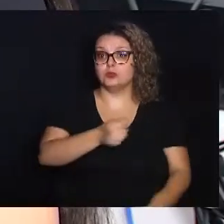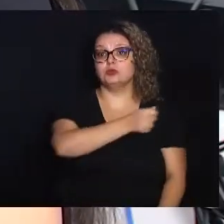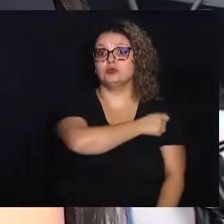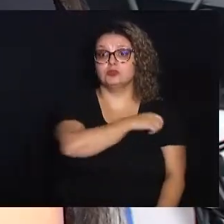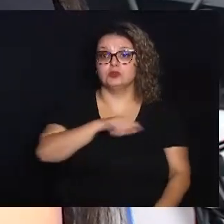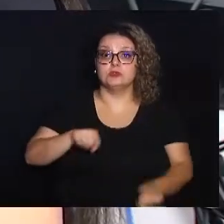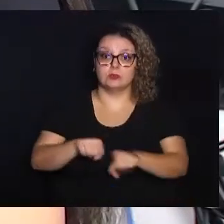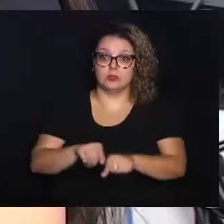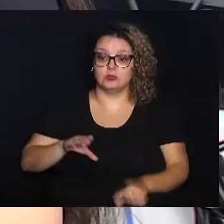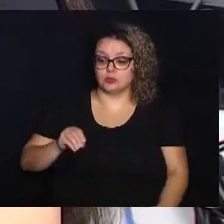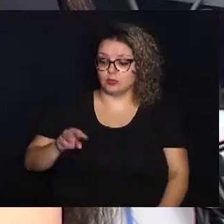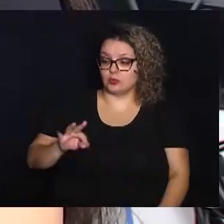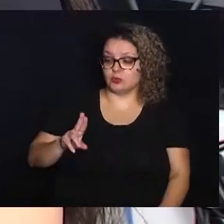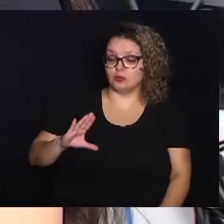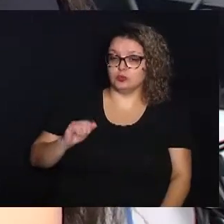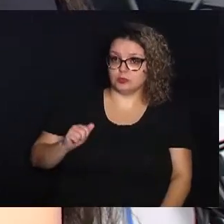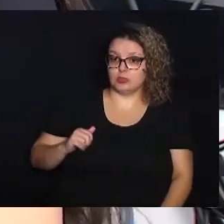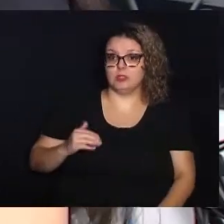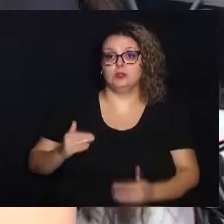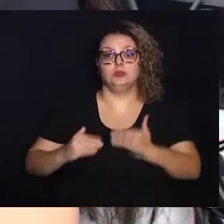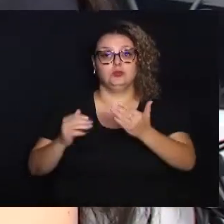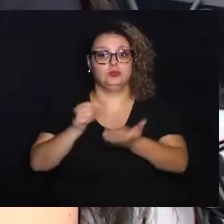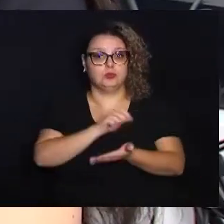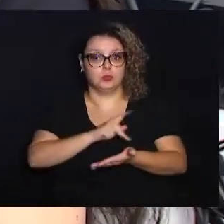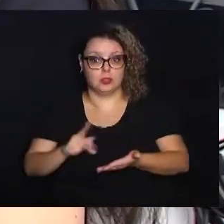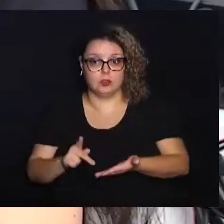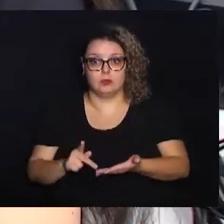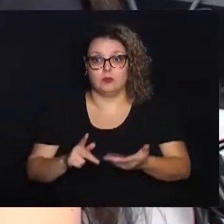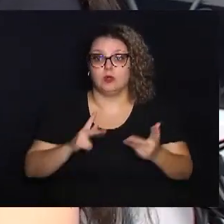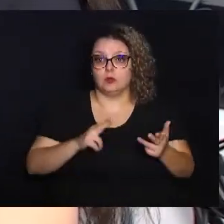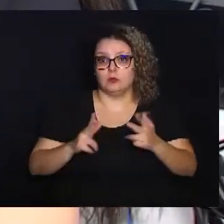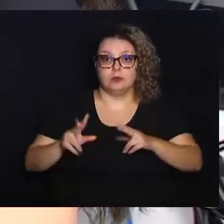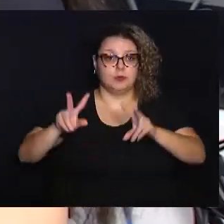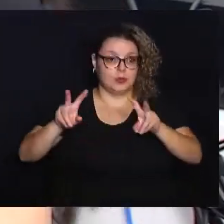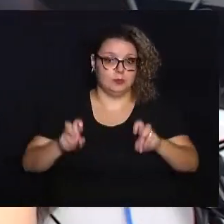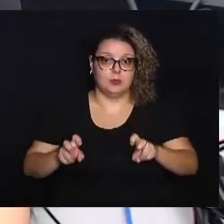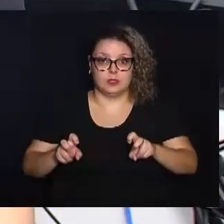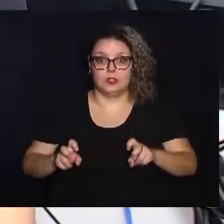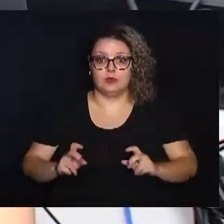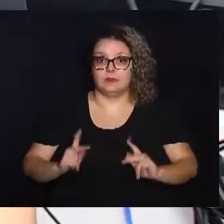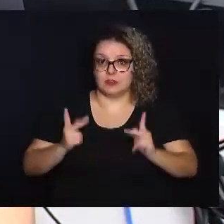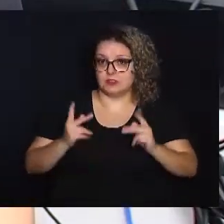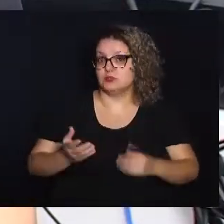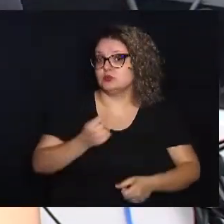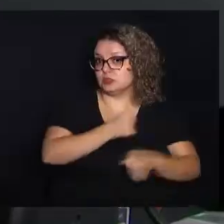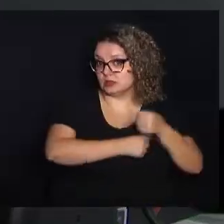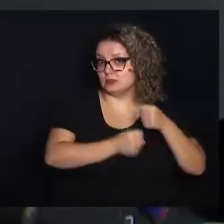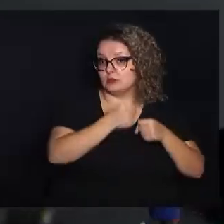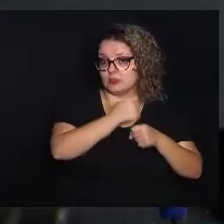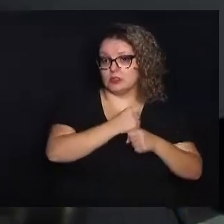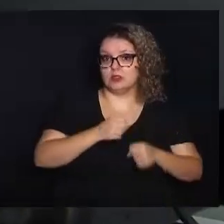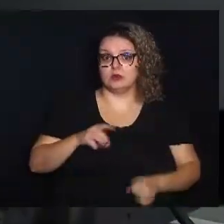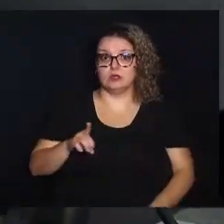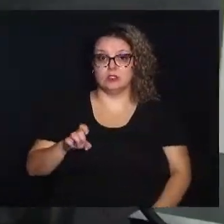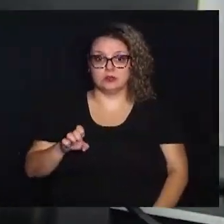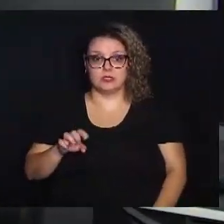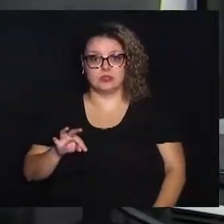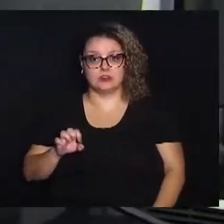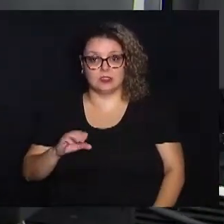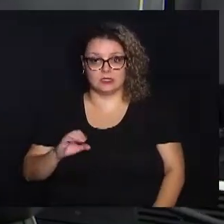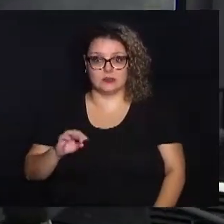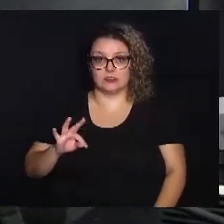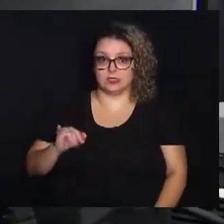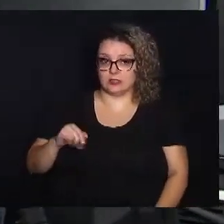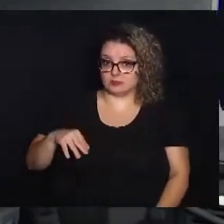um grupo de alunos também do cotuca vão desenvolver um aplicativo com o mesmo tema vencedor no ano passado o detec